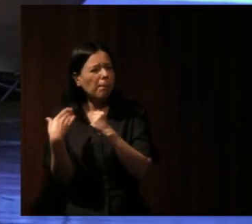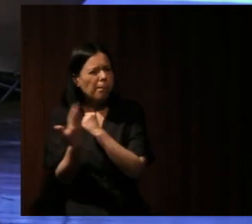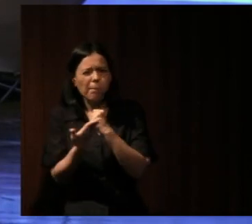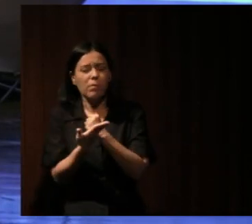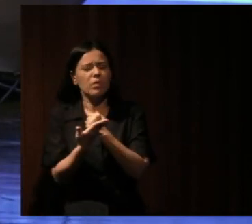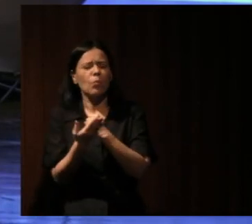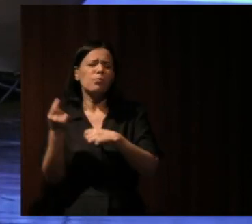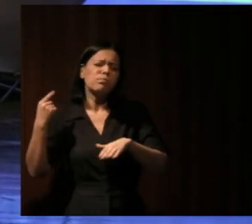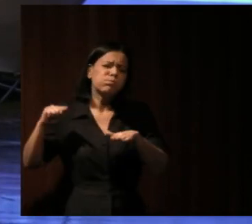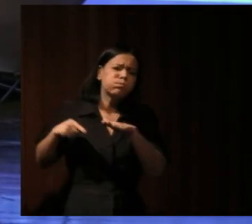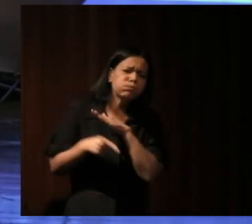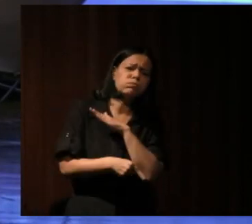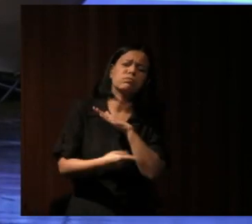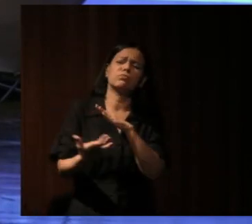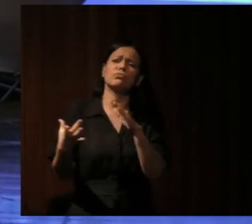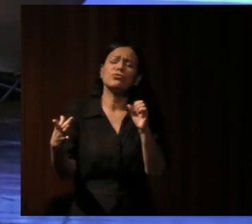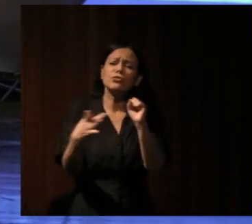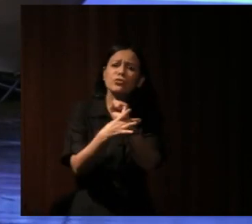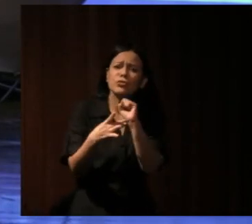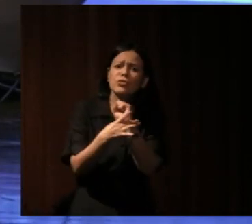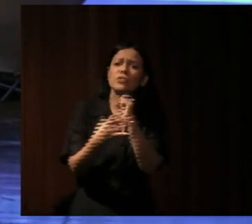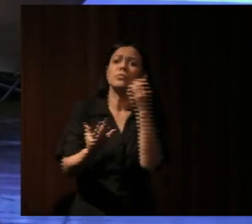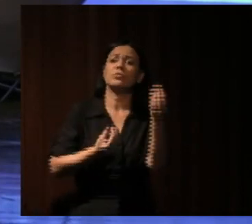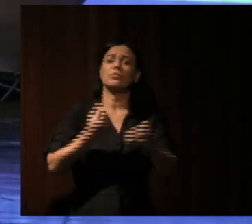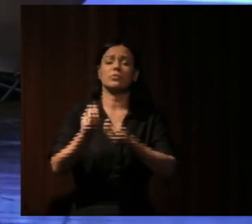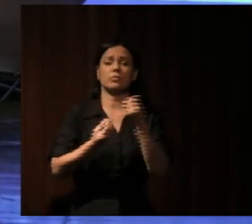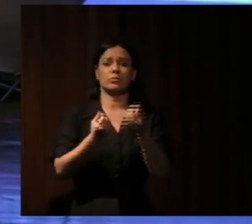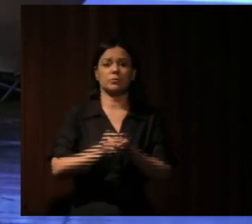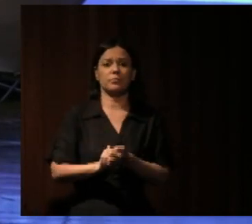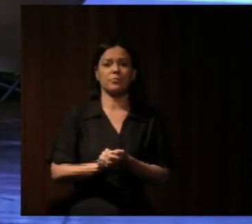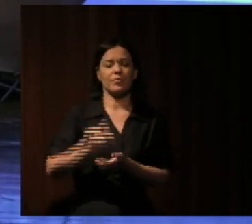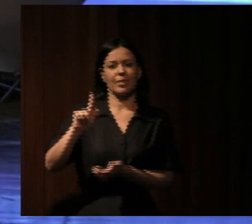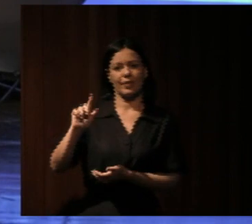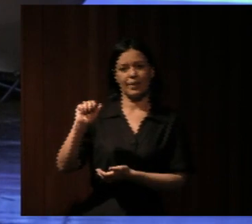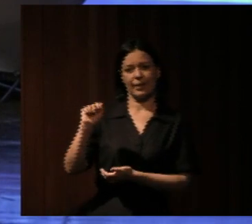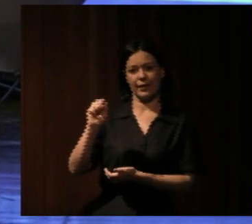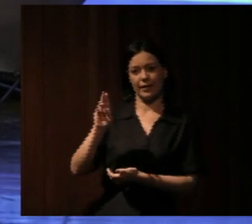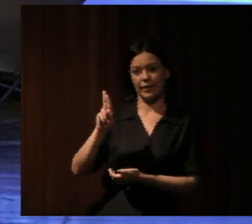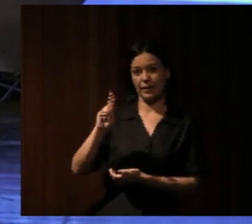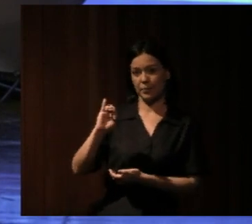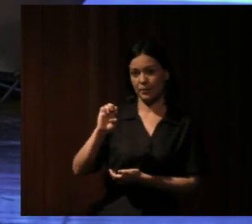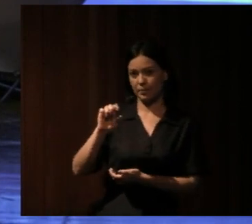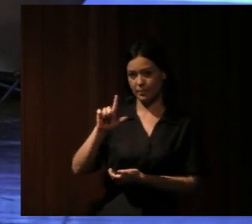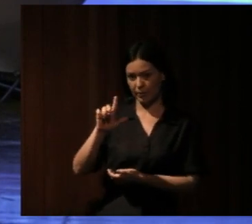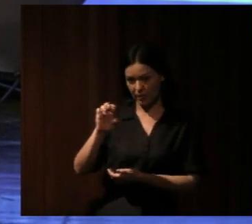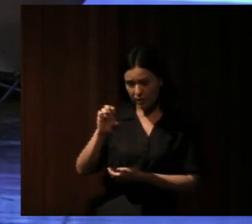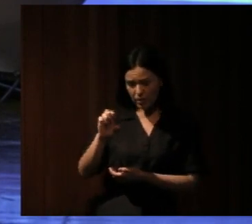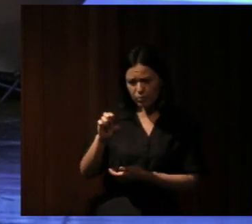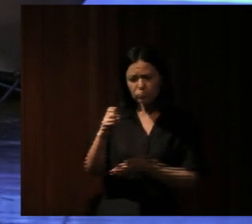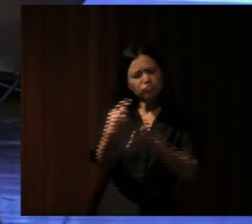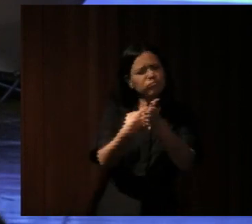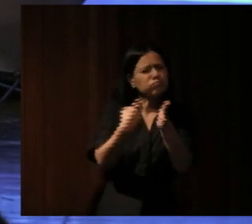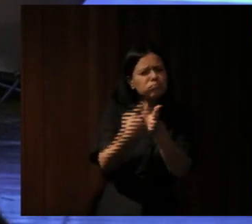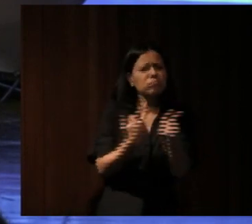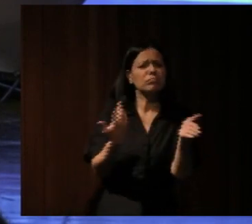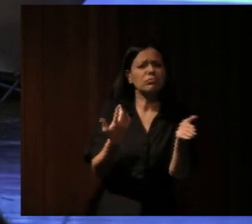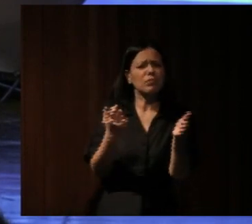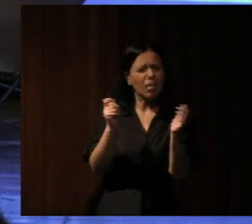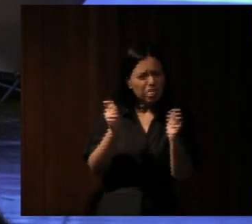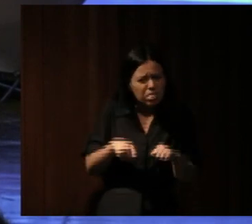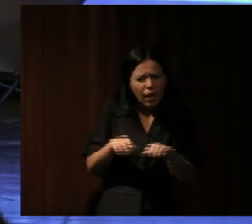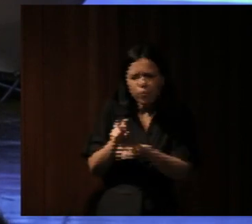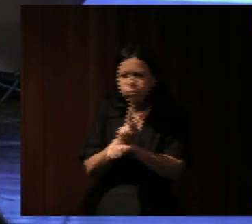segurança como é que a gente amplia essa cobertura E aí a Gabriele Maciel Pergunta assim quer dizer eh como que a gente pode investigar as